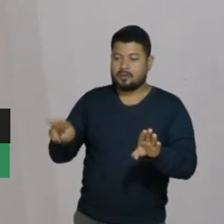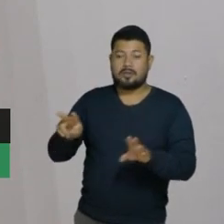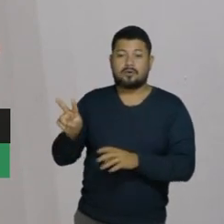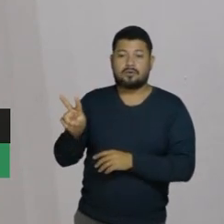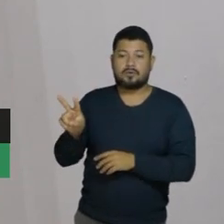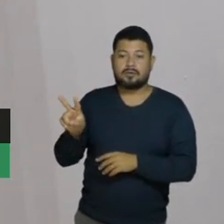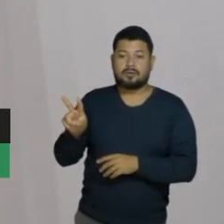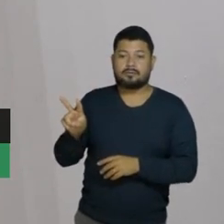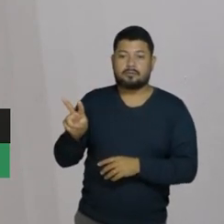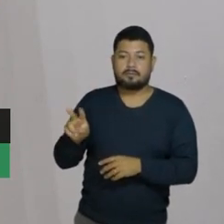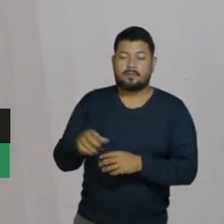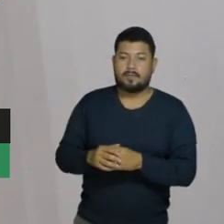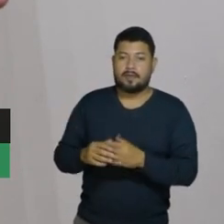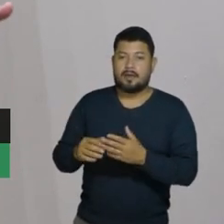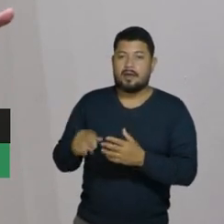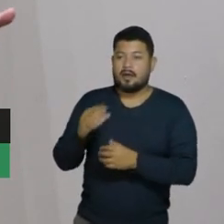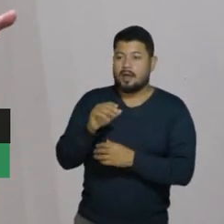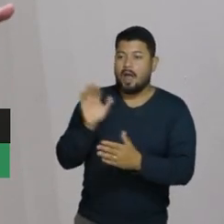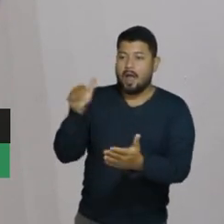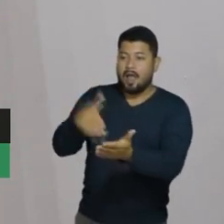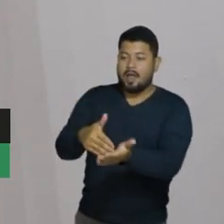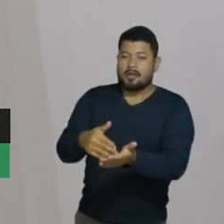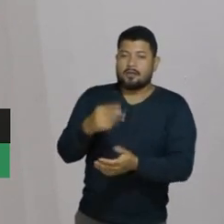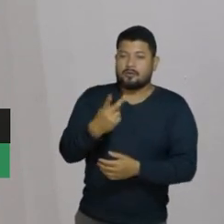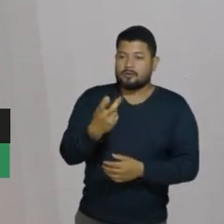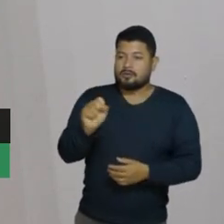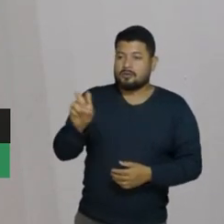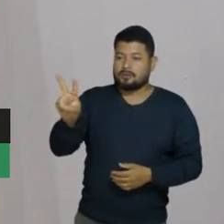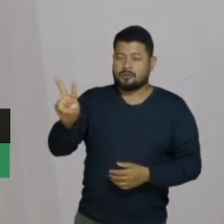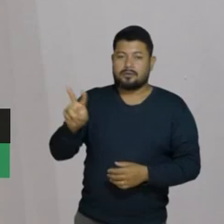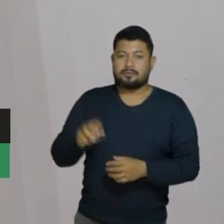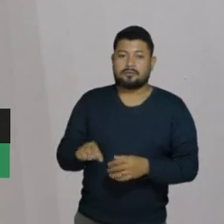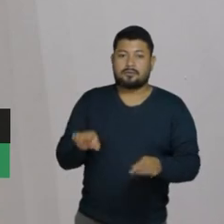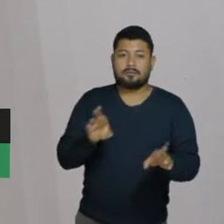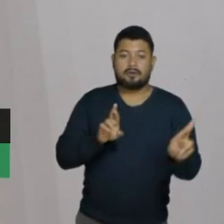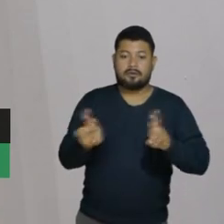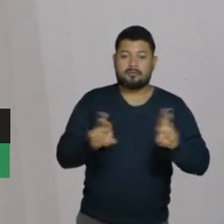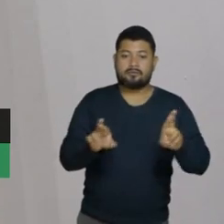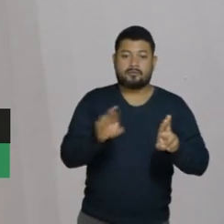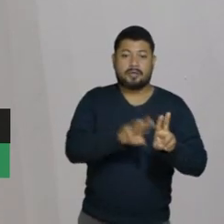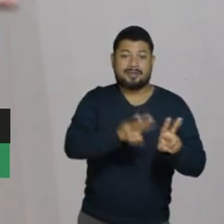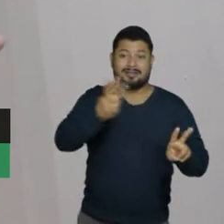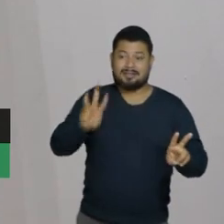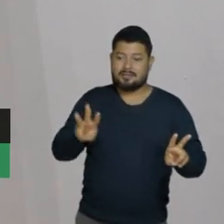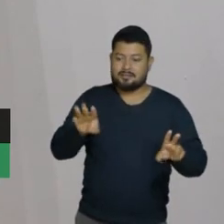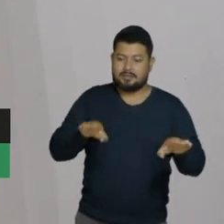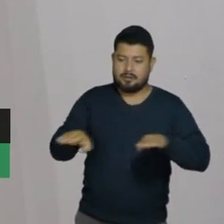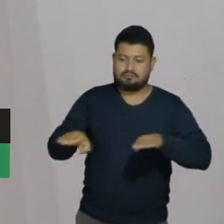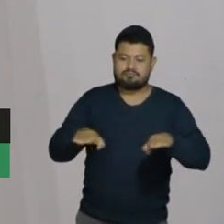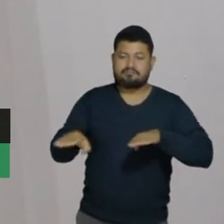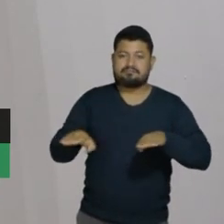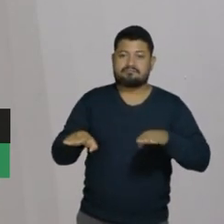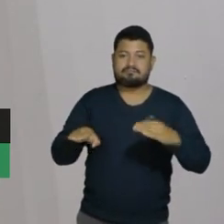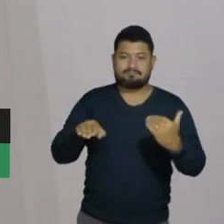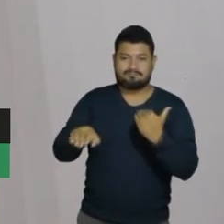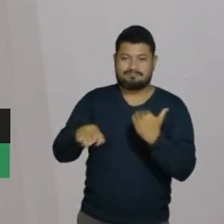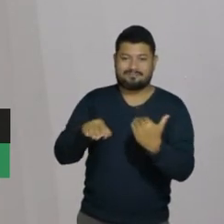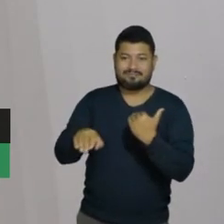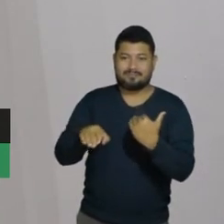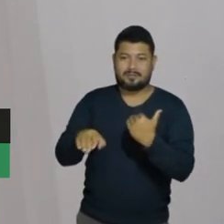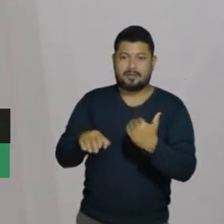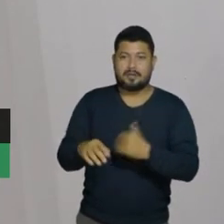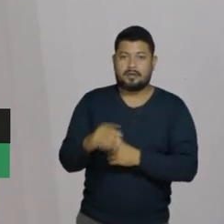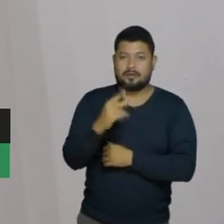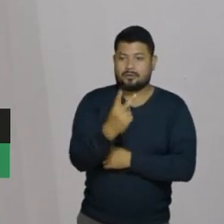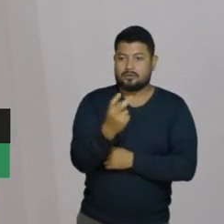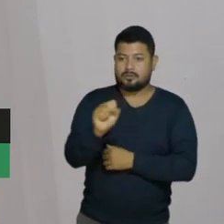282. Dá para fazer a terceira pista, duplicação e melhorias da 282.